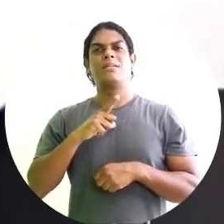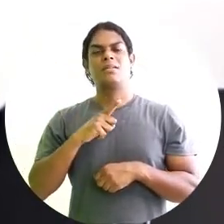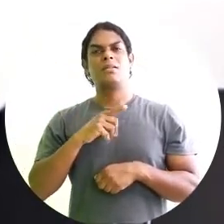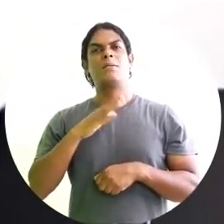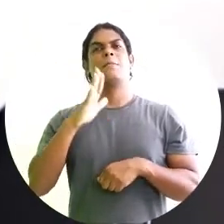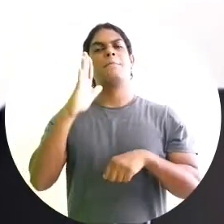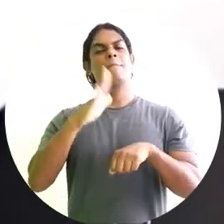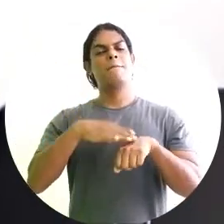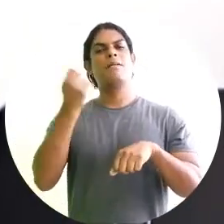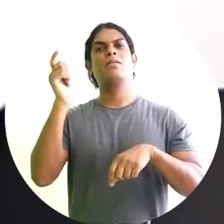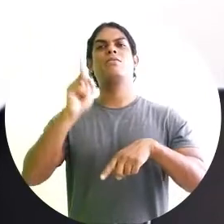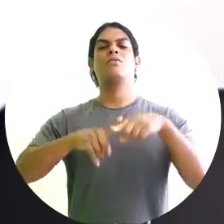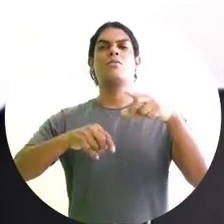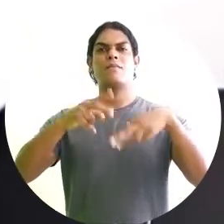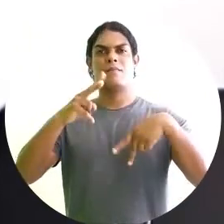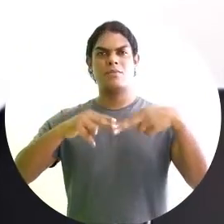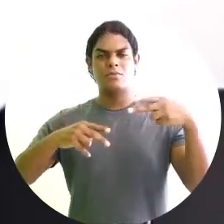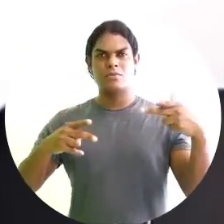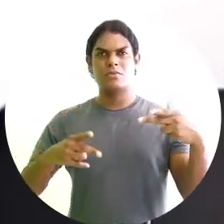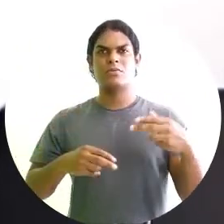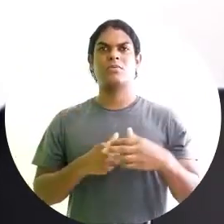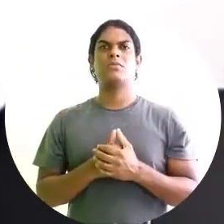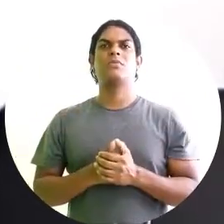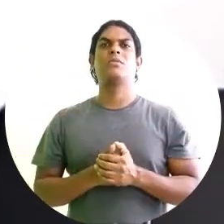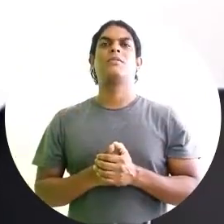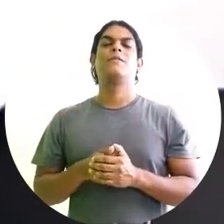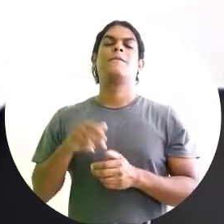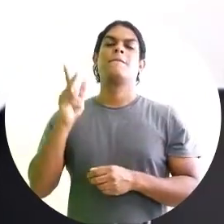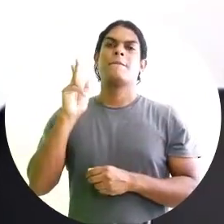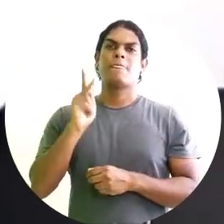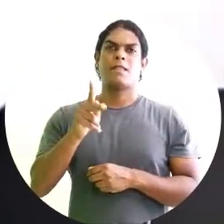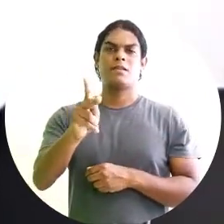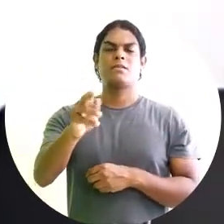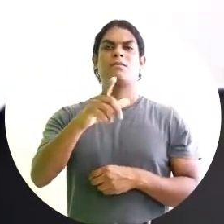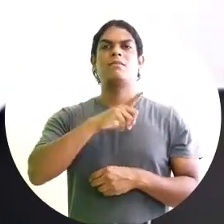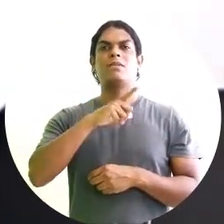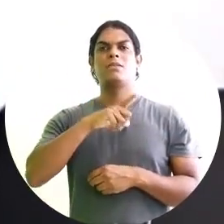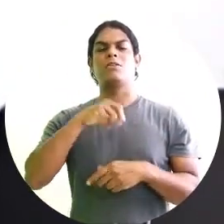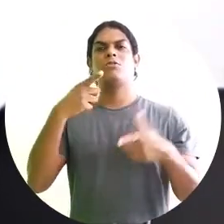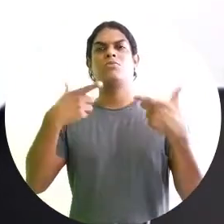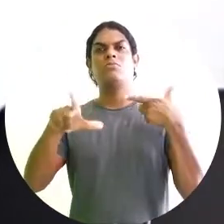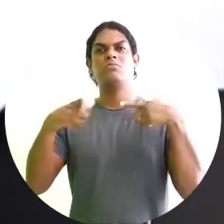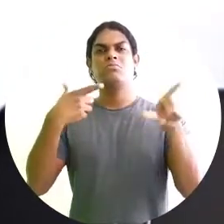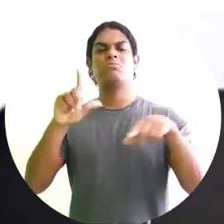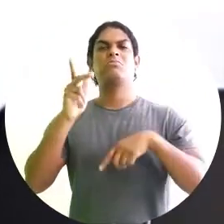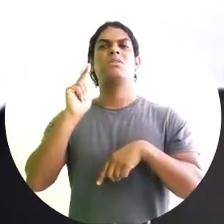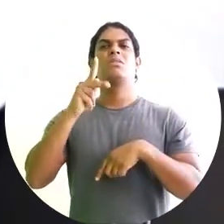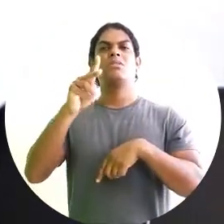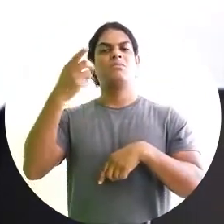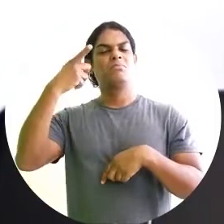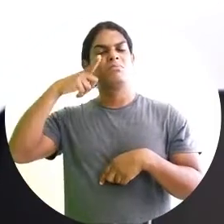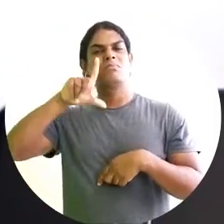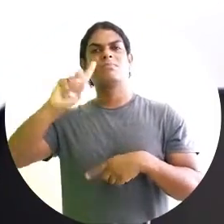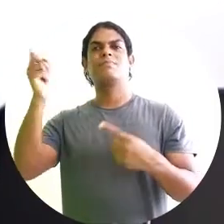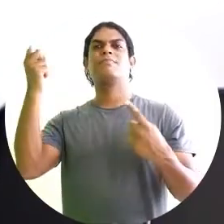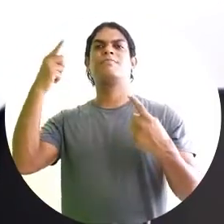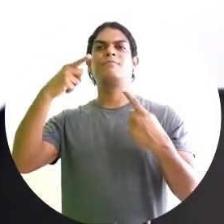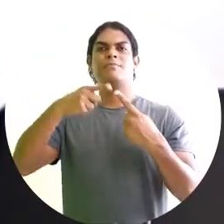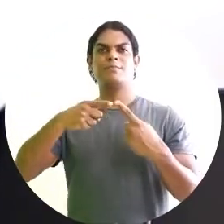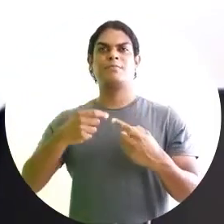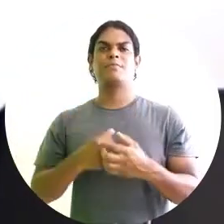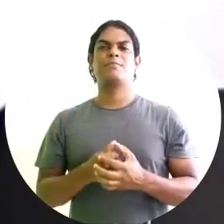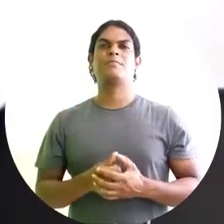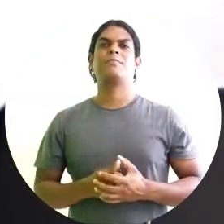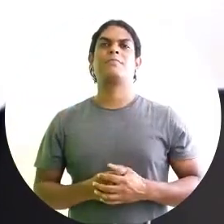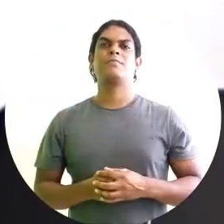maior eficiência no setor produtivo e assim terá um trabalho atingindo as metas e objetivos